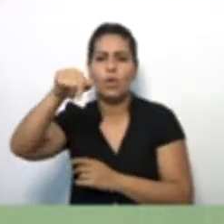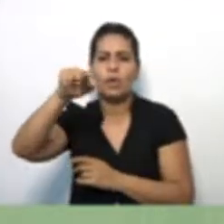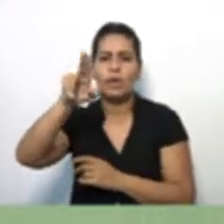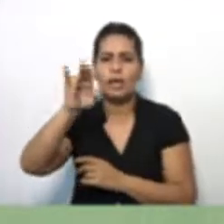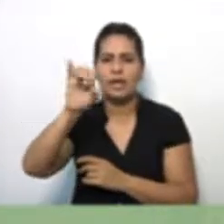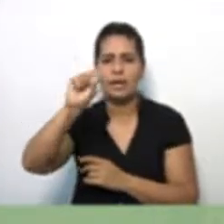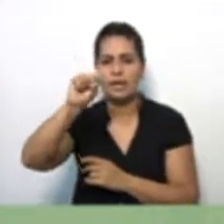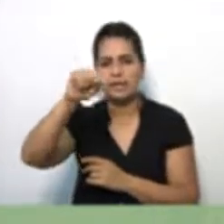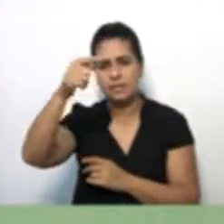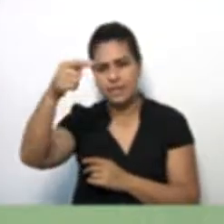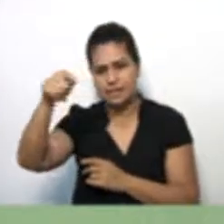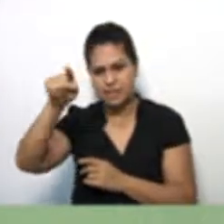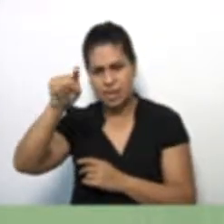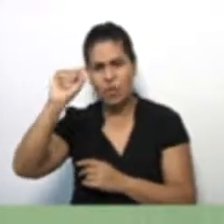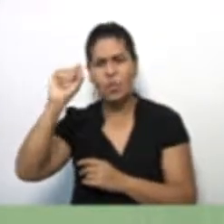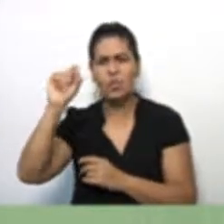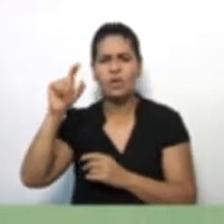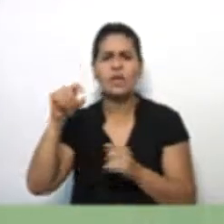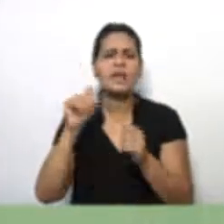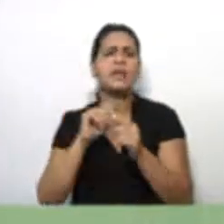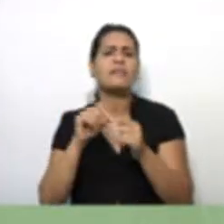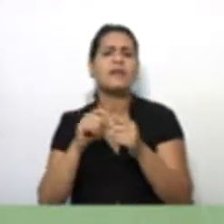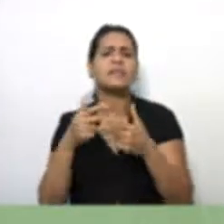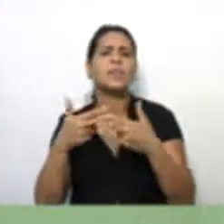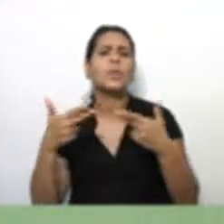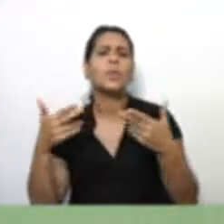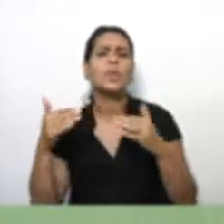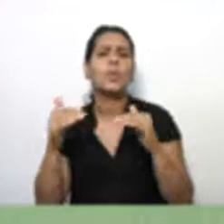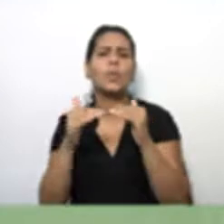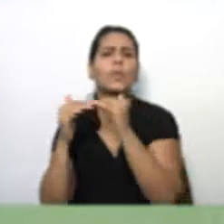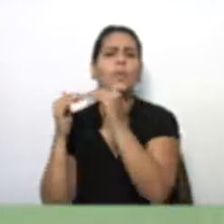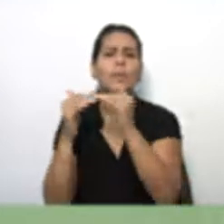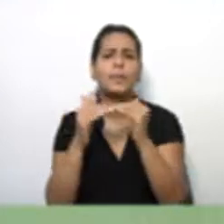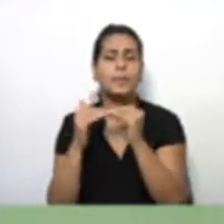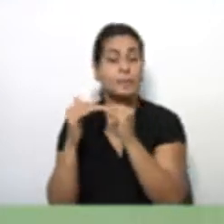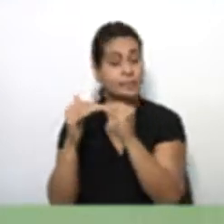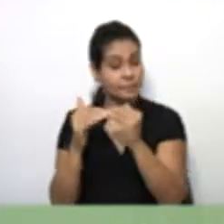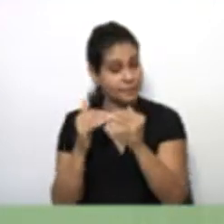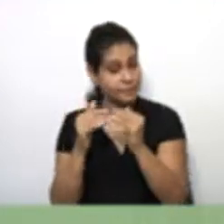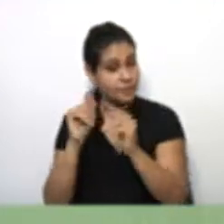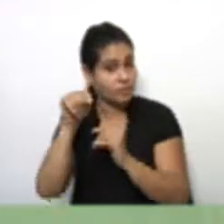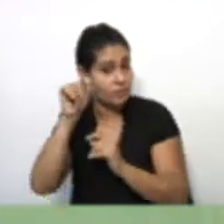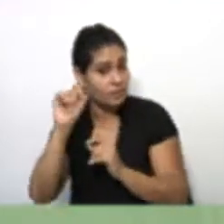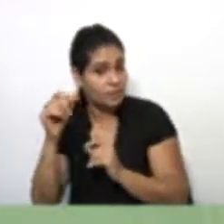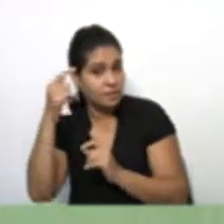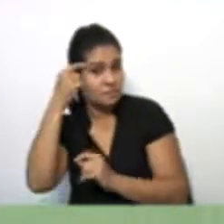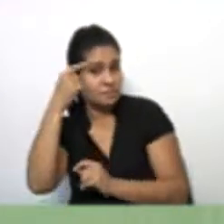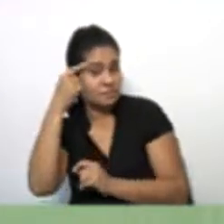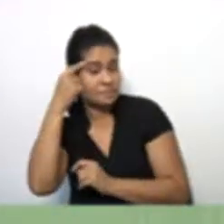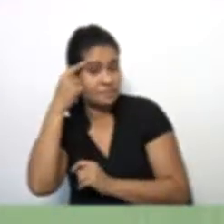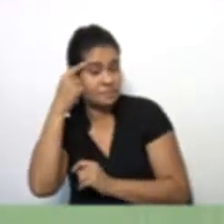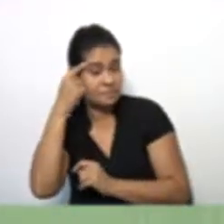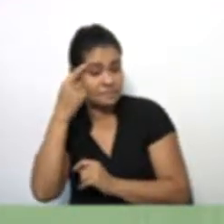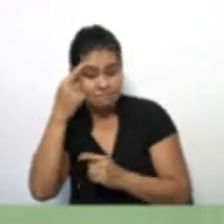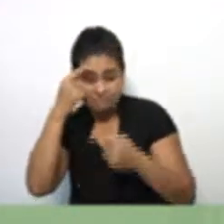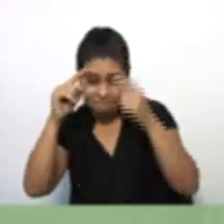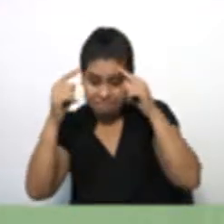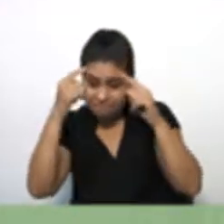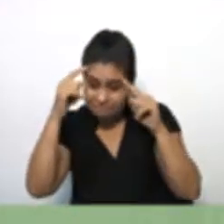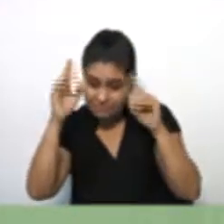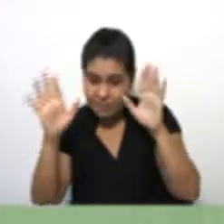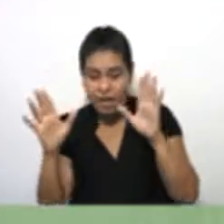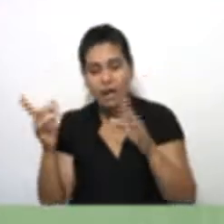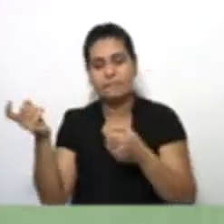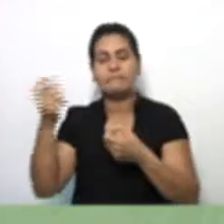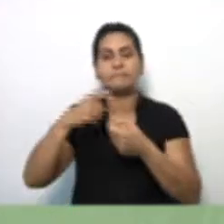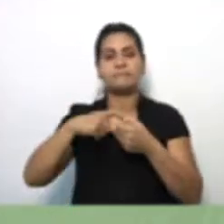Aqui, ó, como o professor bem disse agora há pouco, na questão do dessa evolução do pensamento. Pode voltar aqui para mim, porque